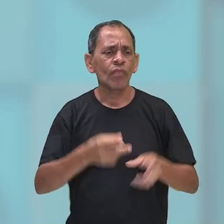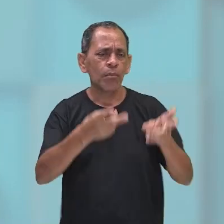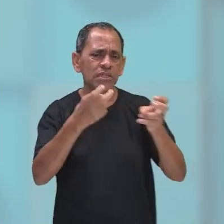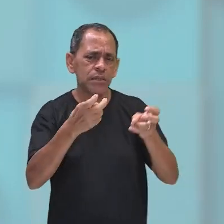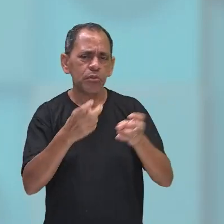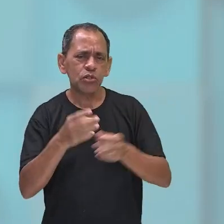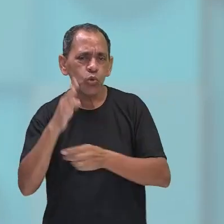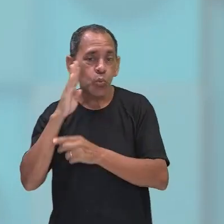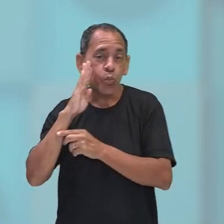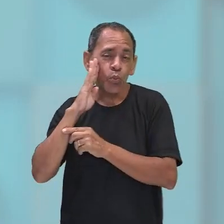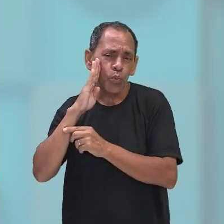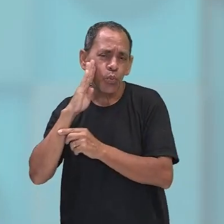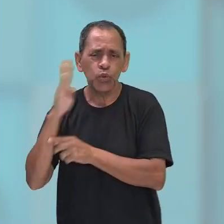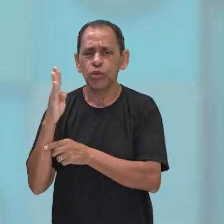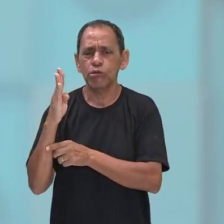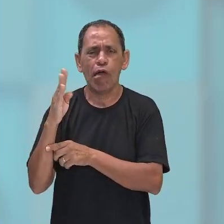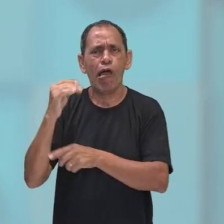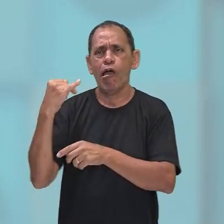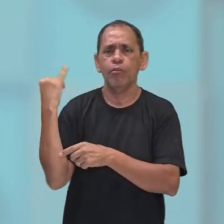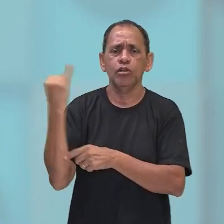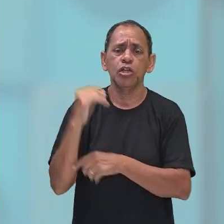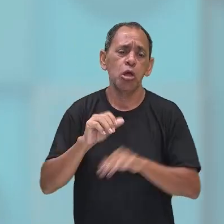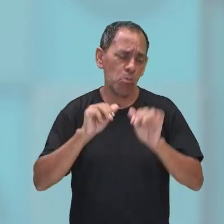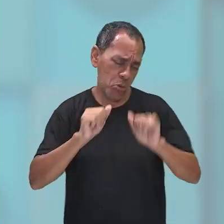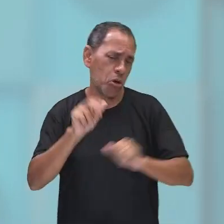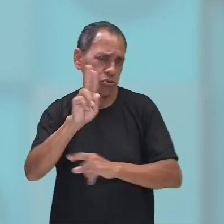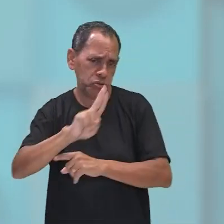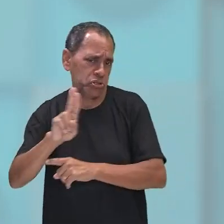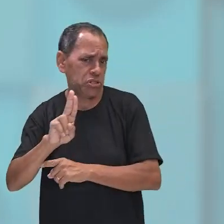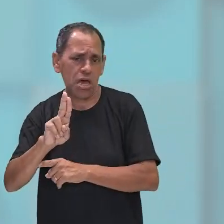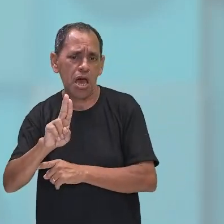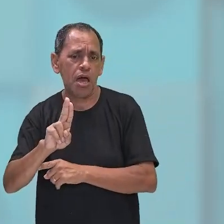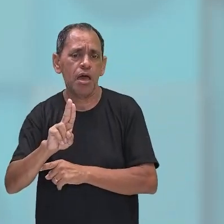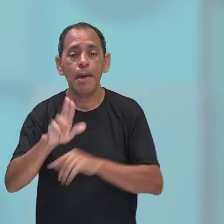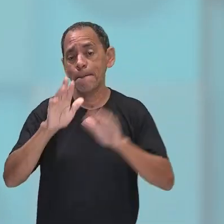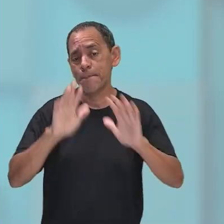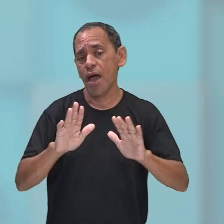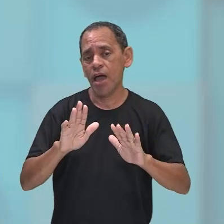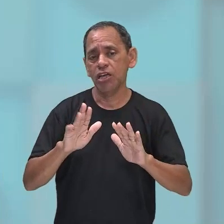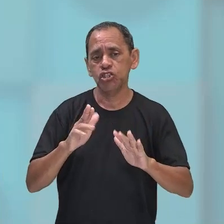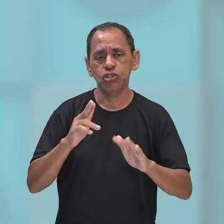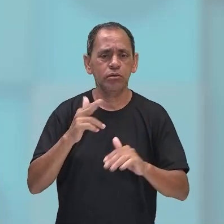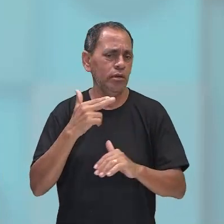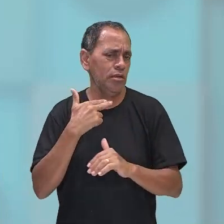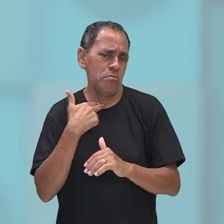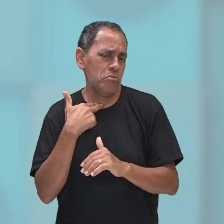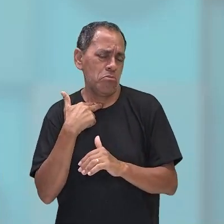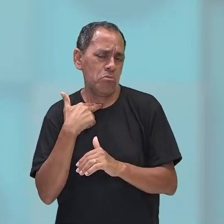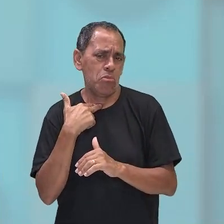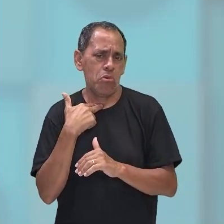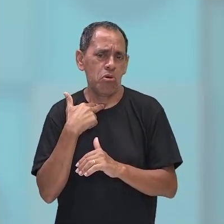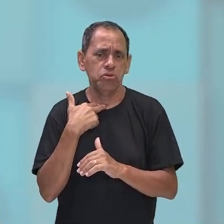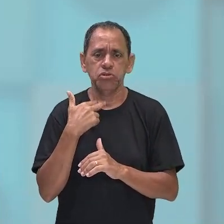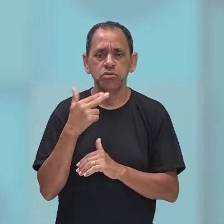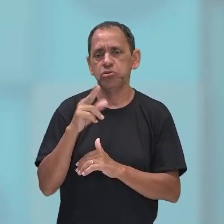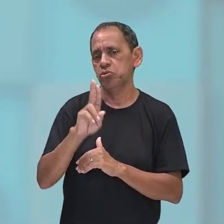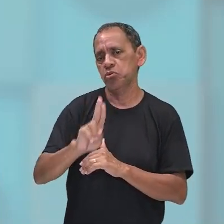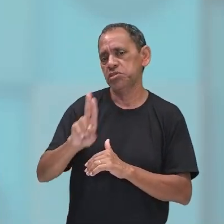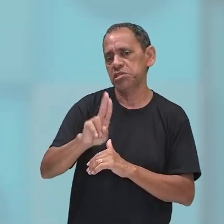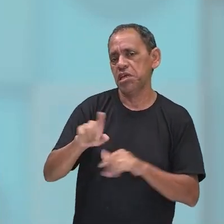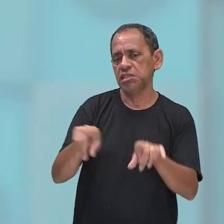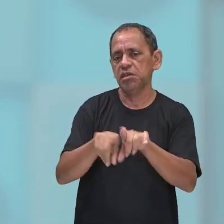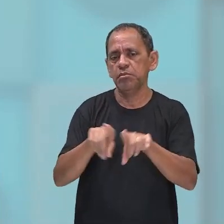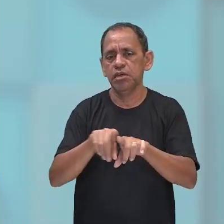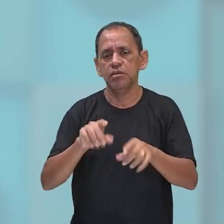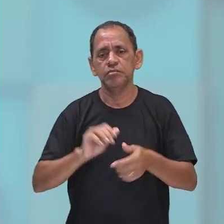fundamentais. Eles podem ser colocados para transmitir um estilo, uma ideia, certo? Mas podem ser retirados também.